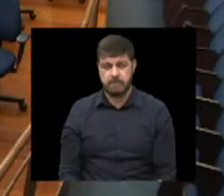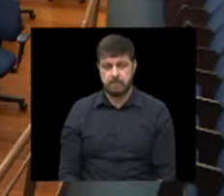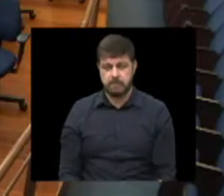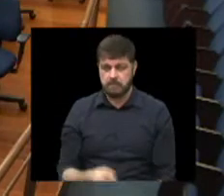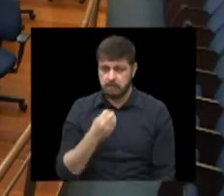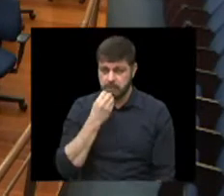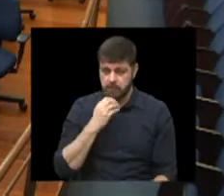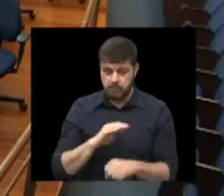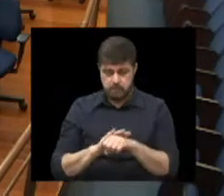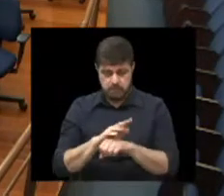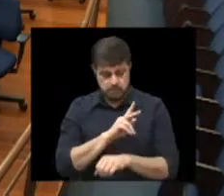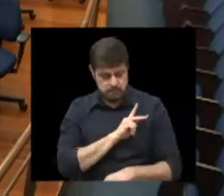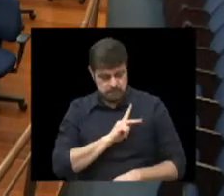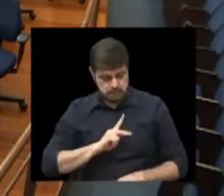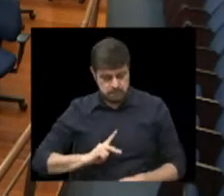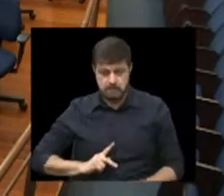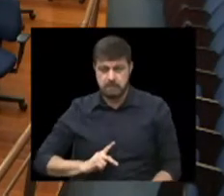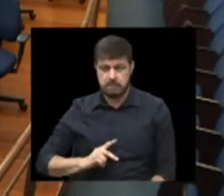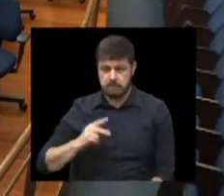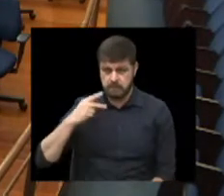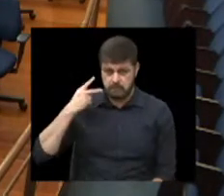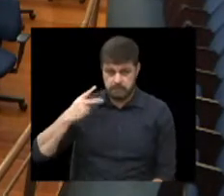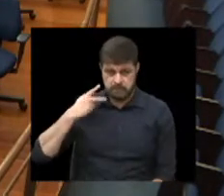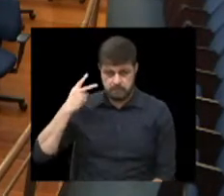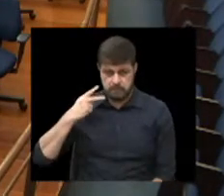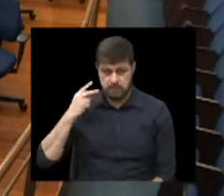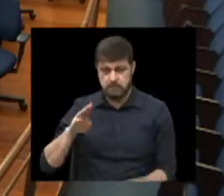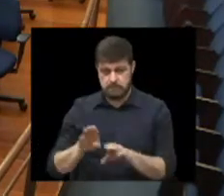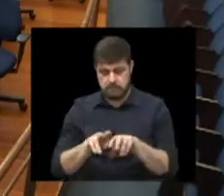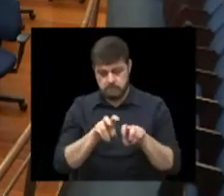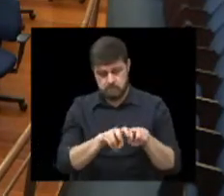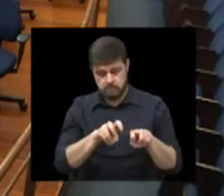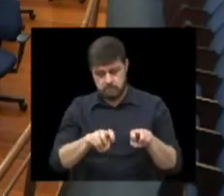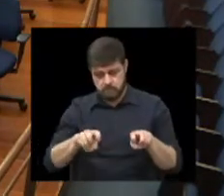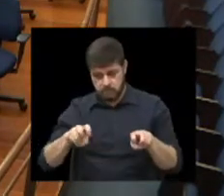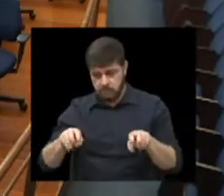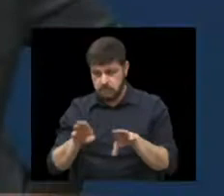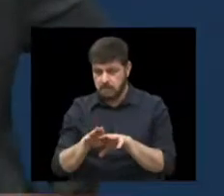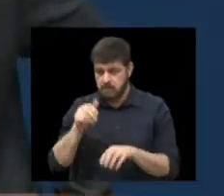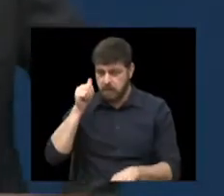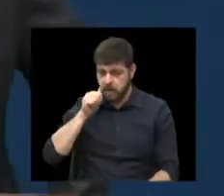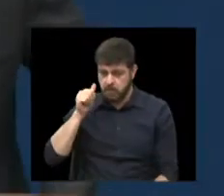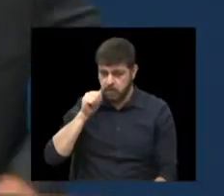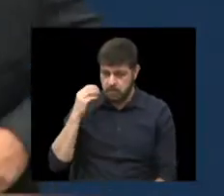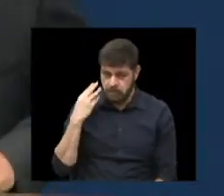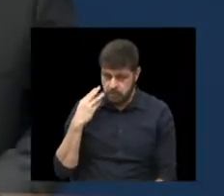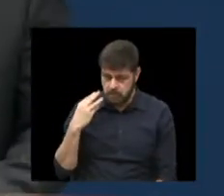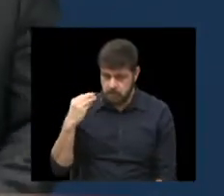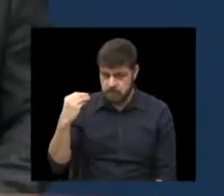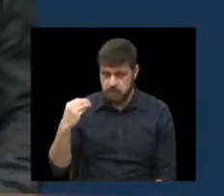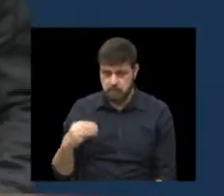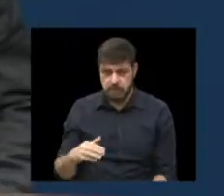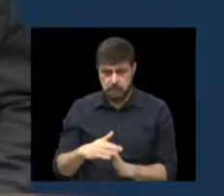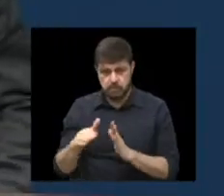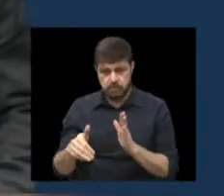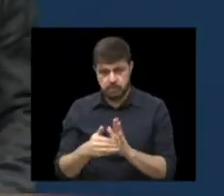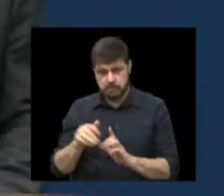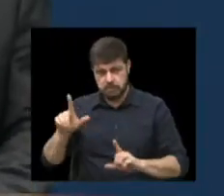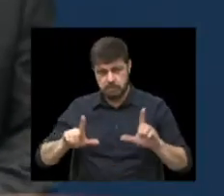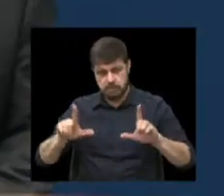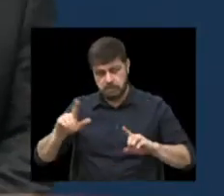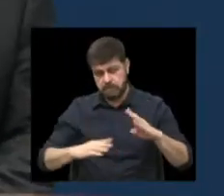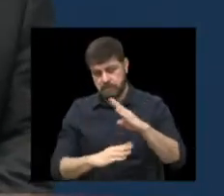Boa noite, presidente. Boa noite, vereadores, membros da mesa, vereadora Mariana Conte, todos que nos assistem pela